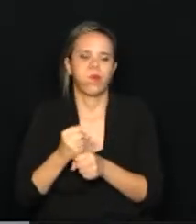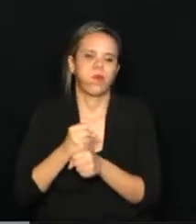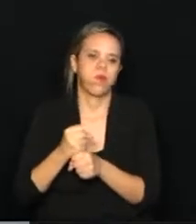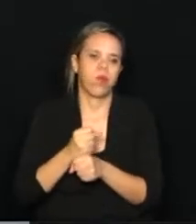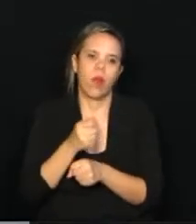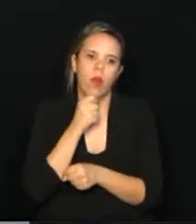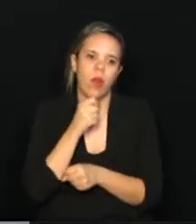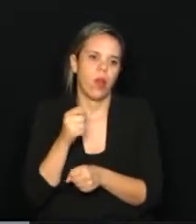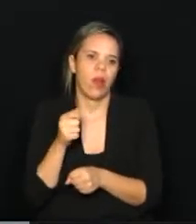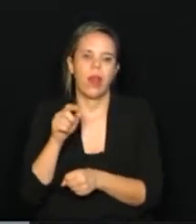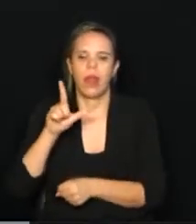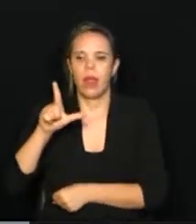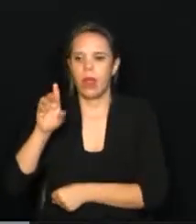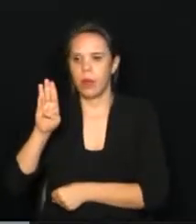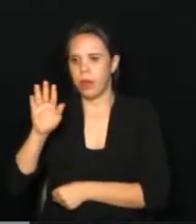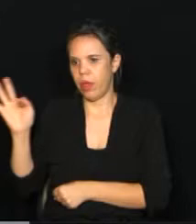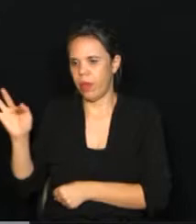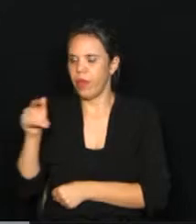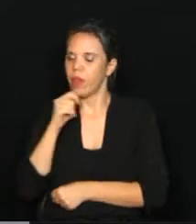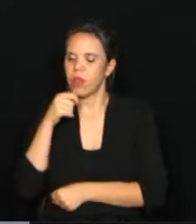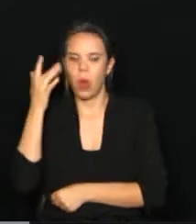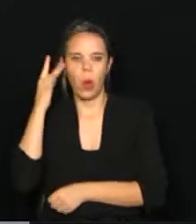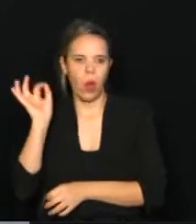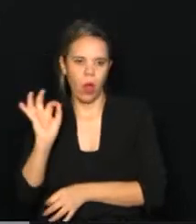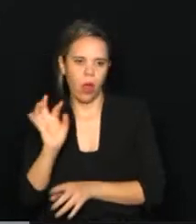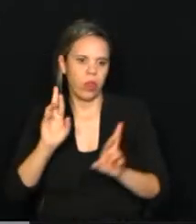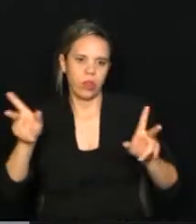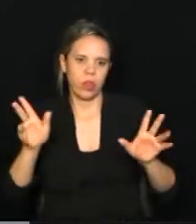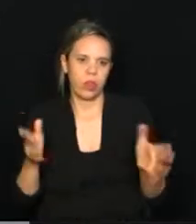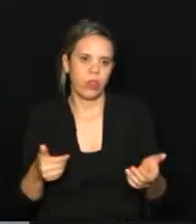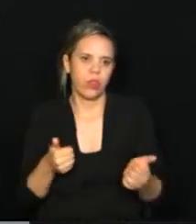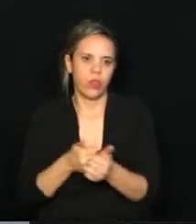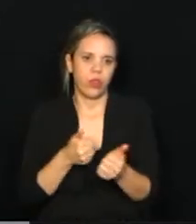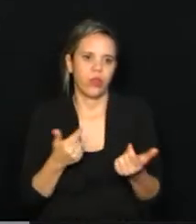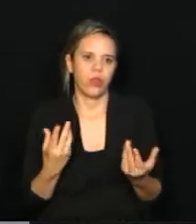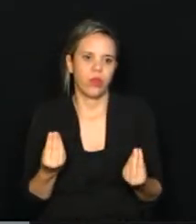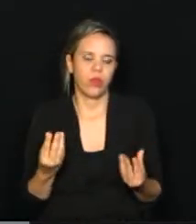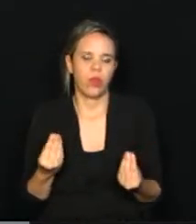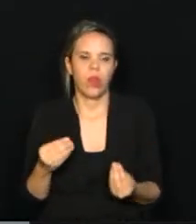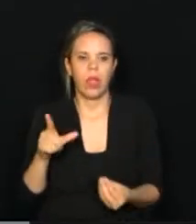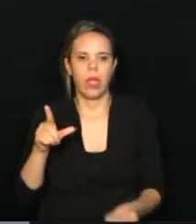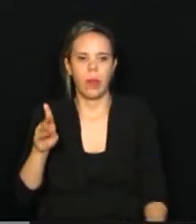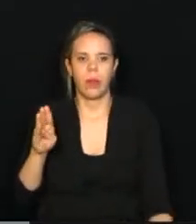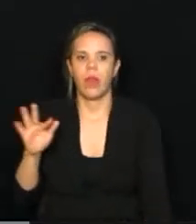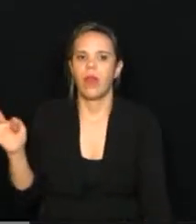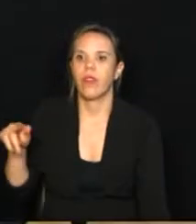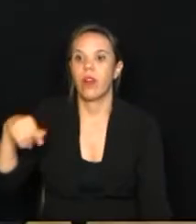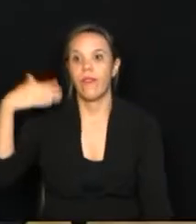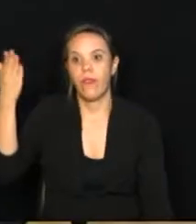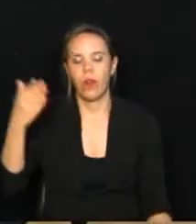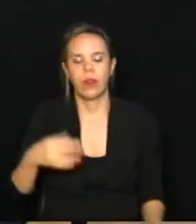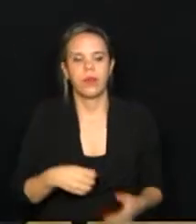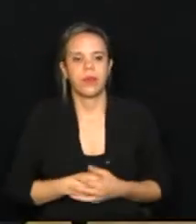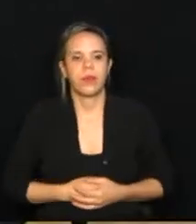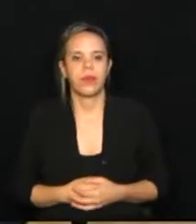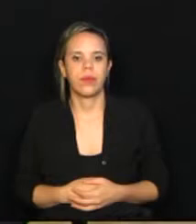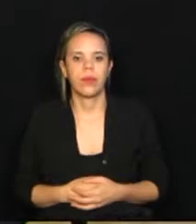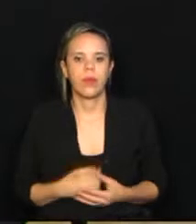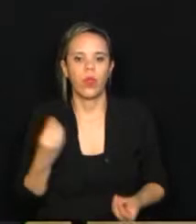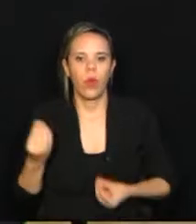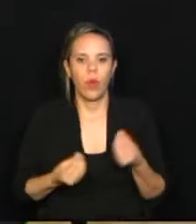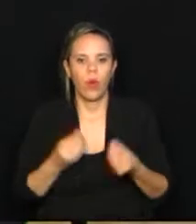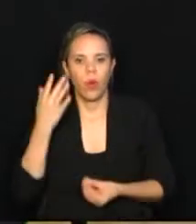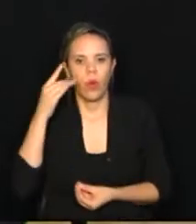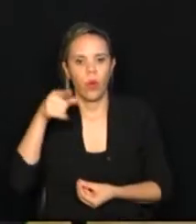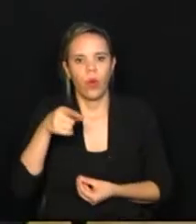jogou a LBF. Tá. Então, acho que não tem diferença, eles acompanham bastante, tanto a LBF como lá fora. Como é que foi a